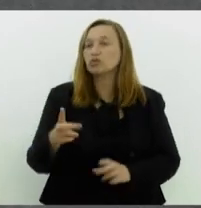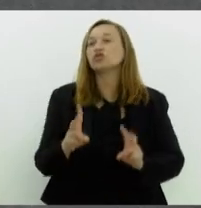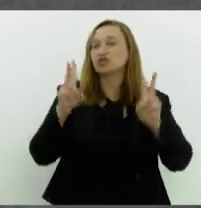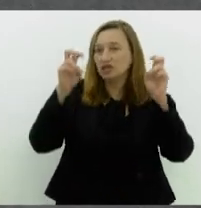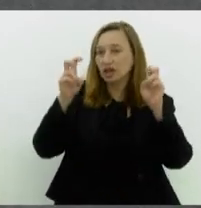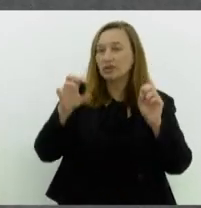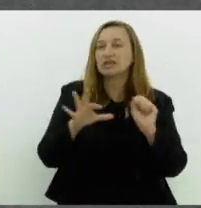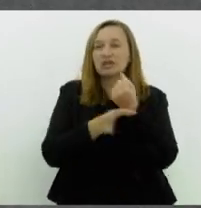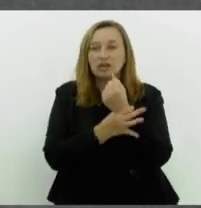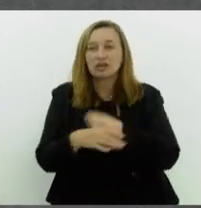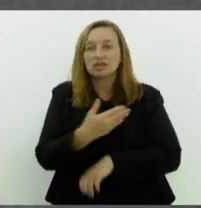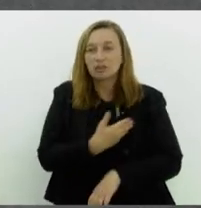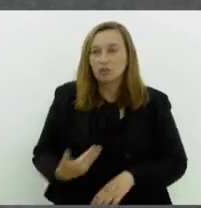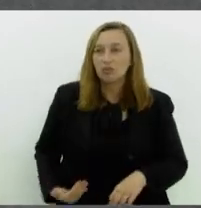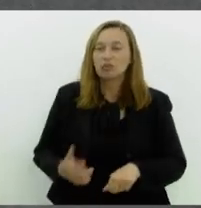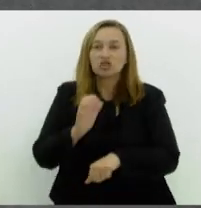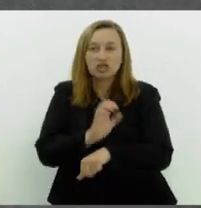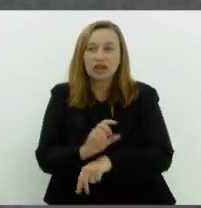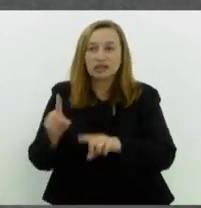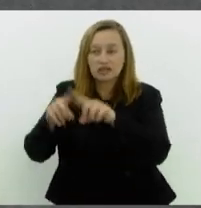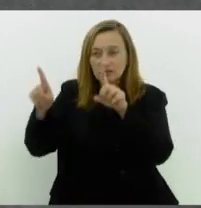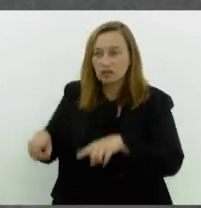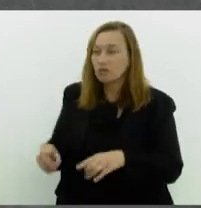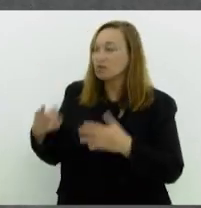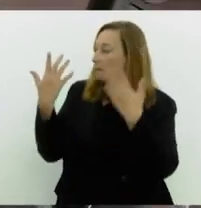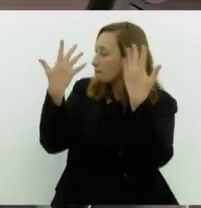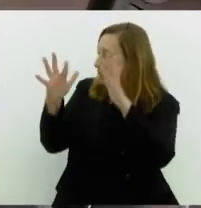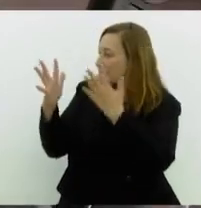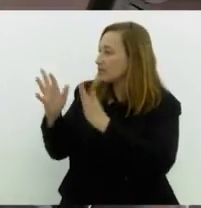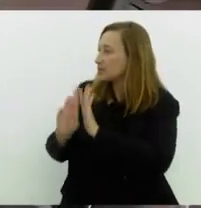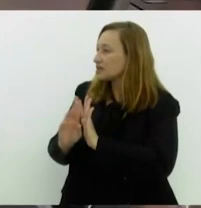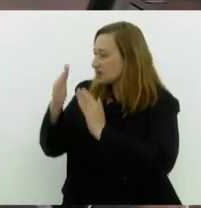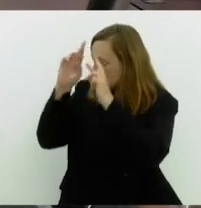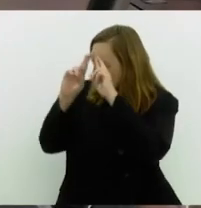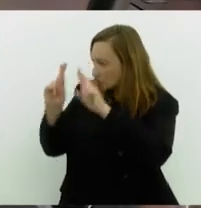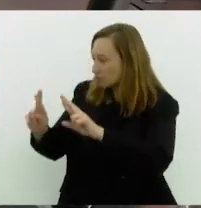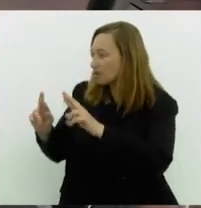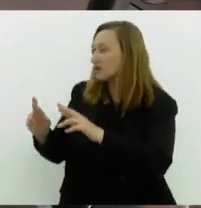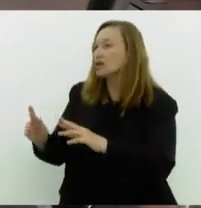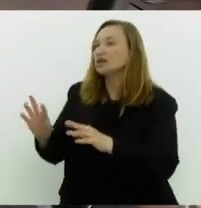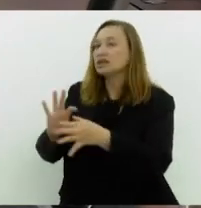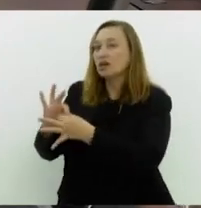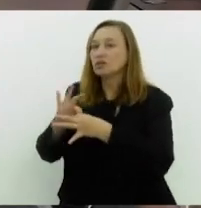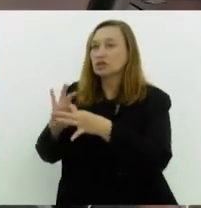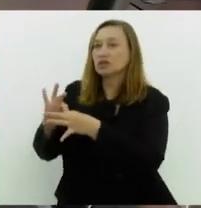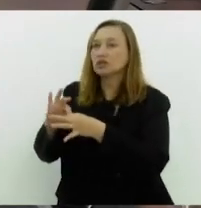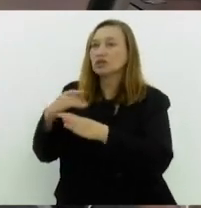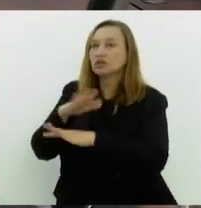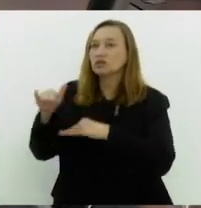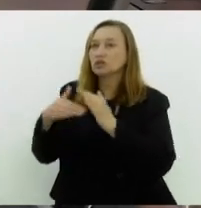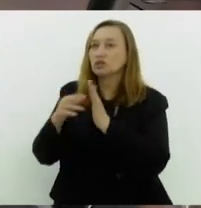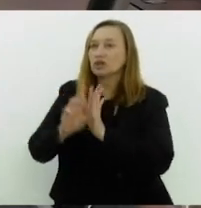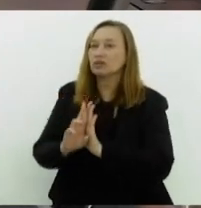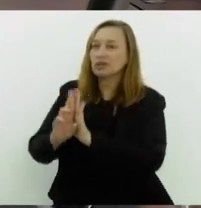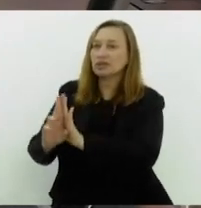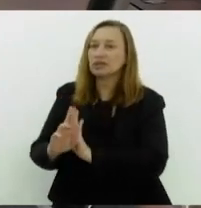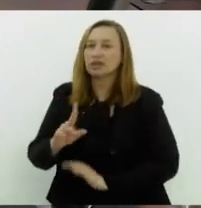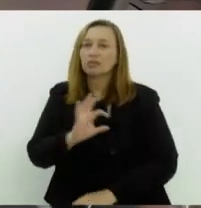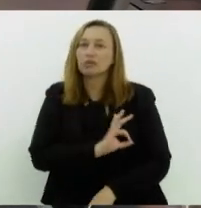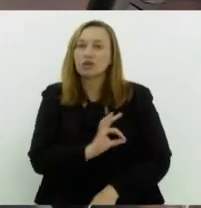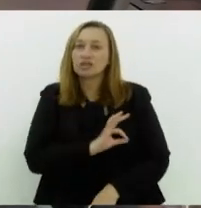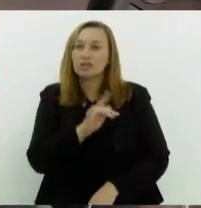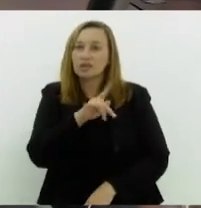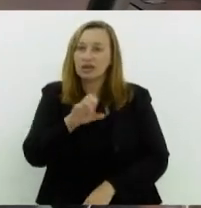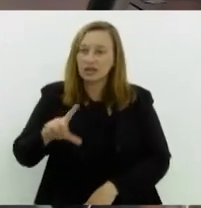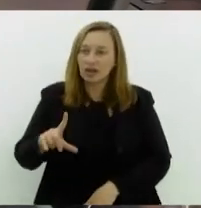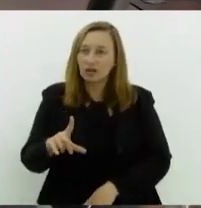pública, dos servidores. Então fica aqui o meu aplauso e o meu respeito da união de todas as representações da Polícia Penal, que